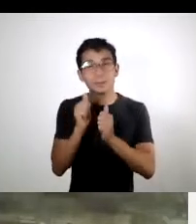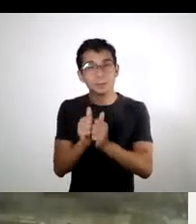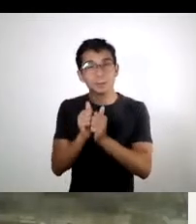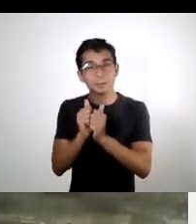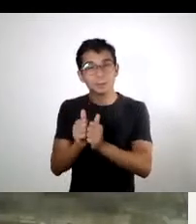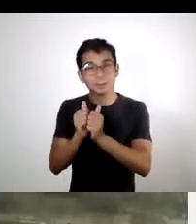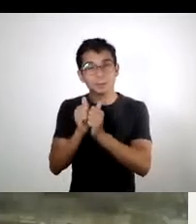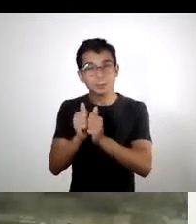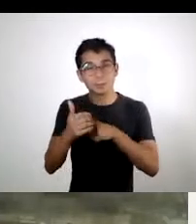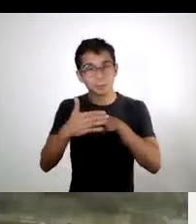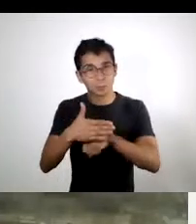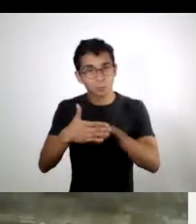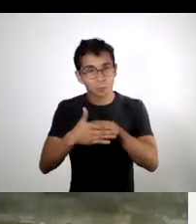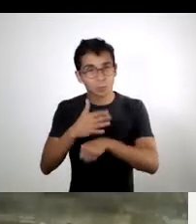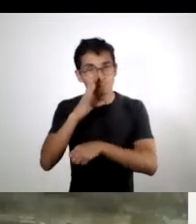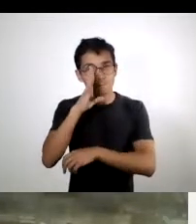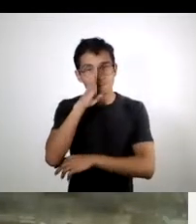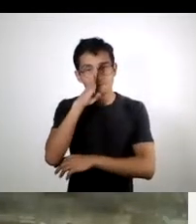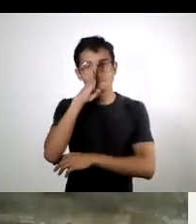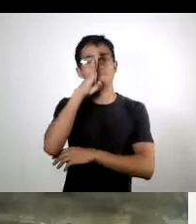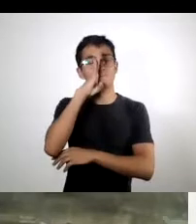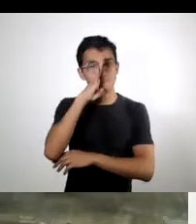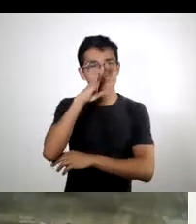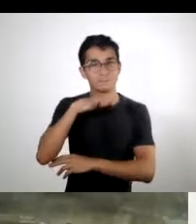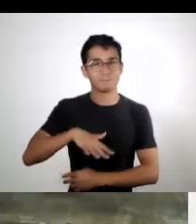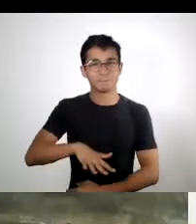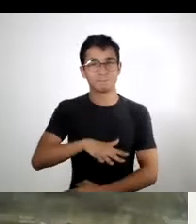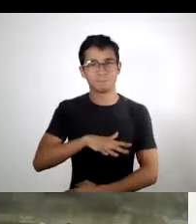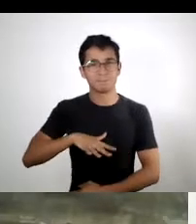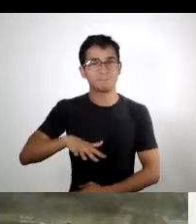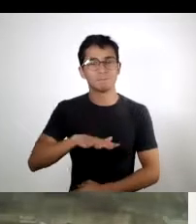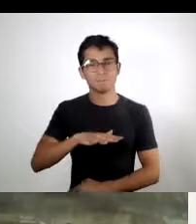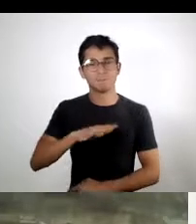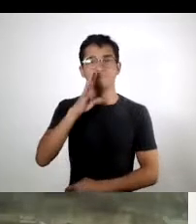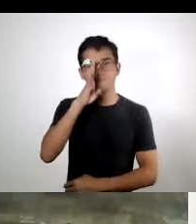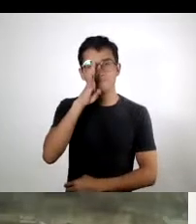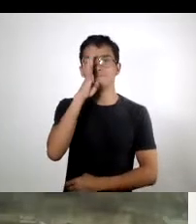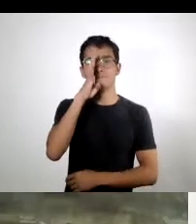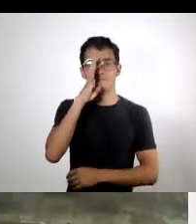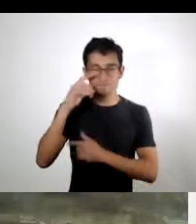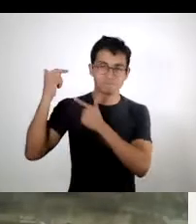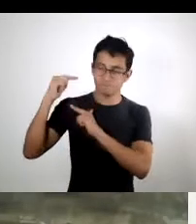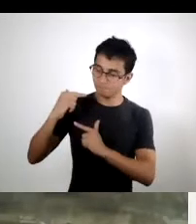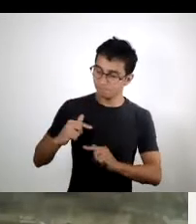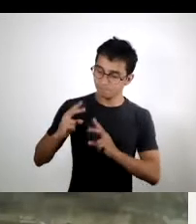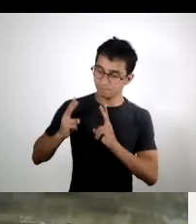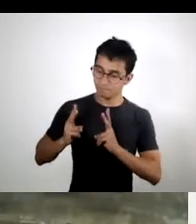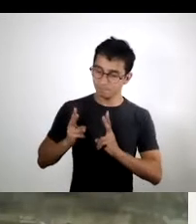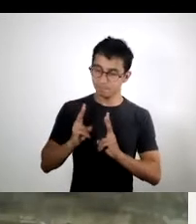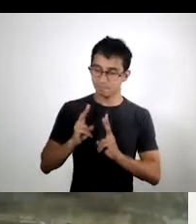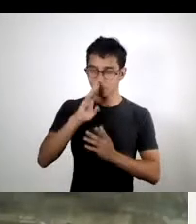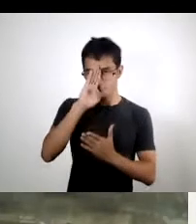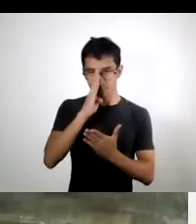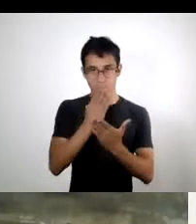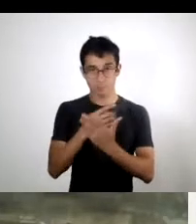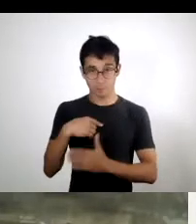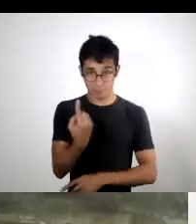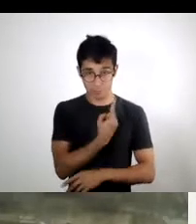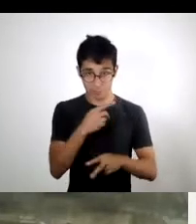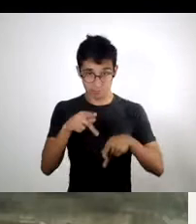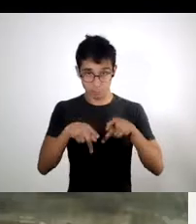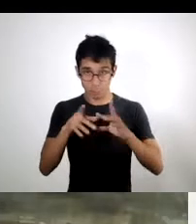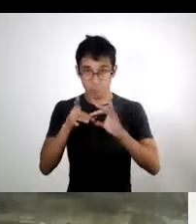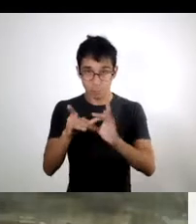e resistindo no território, continuando a tradição e acreditando na união do nosso povo